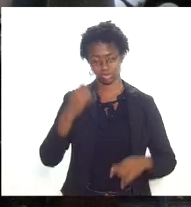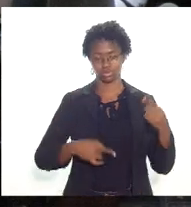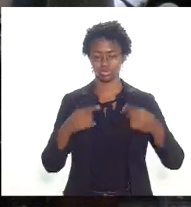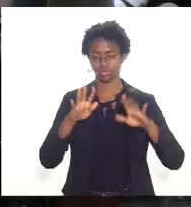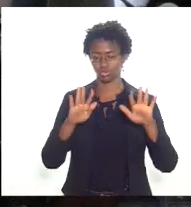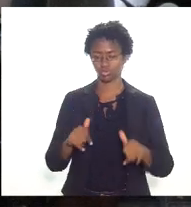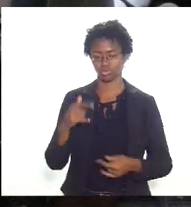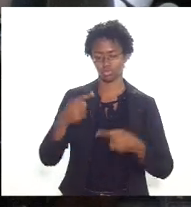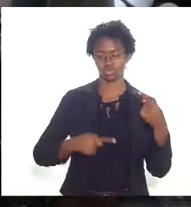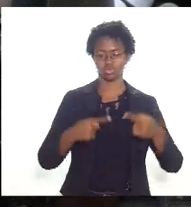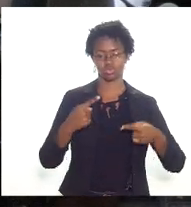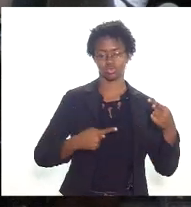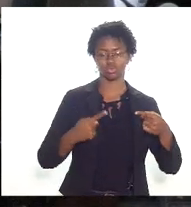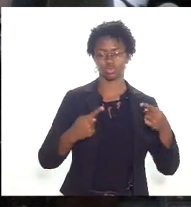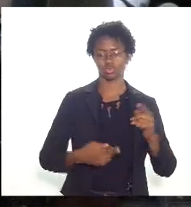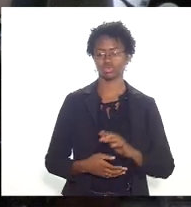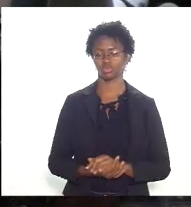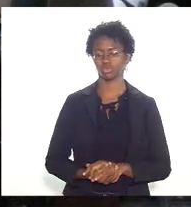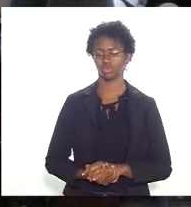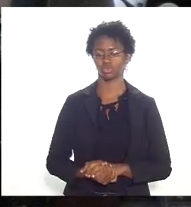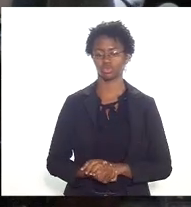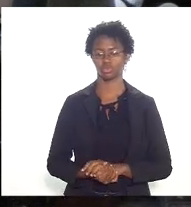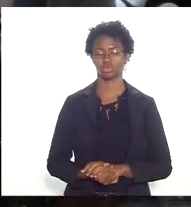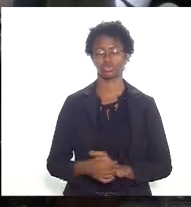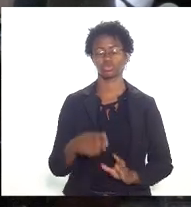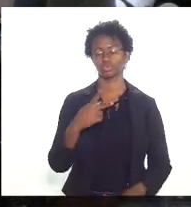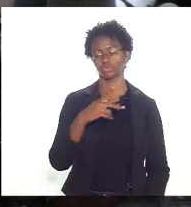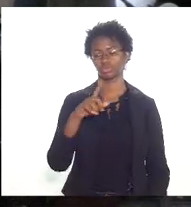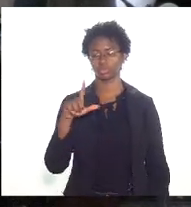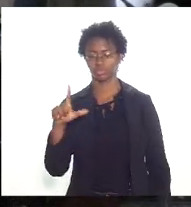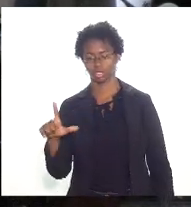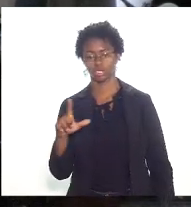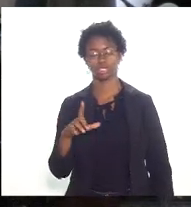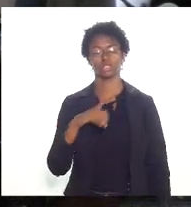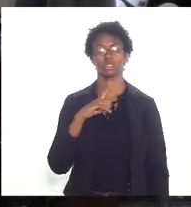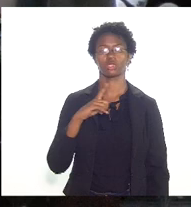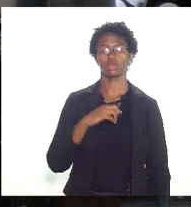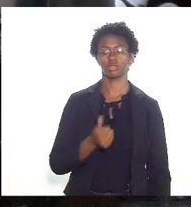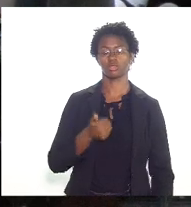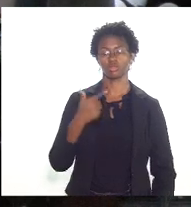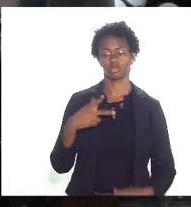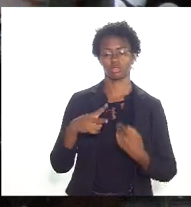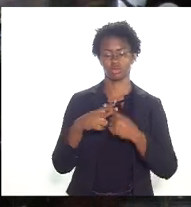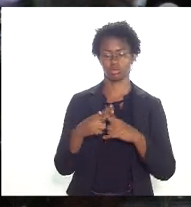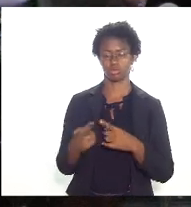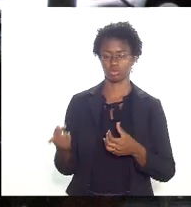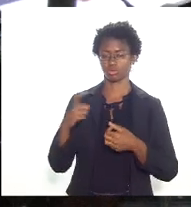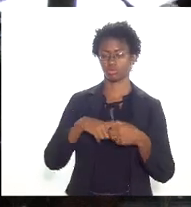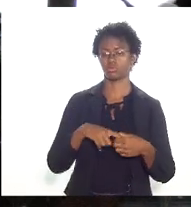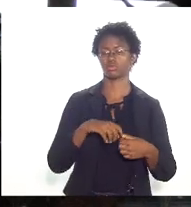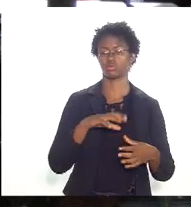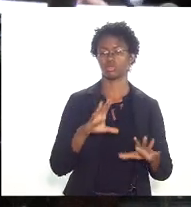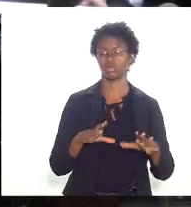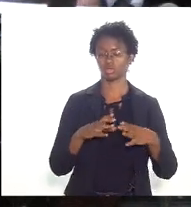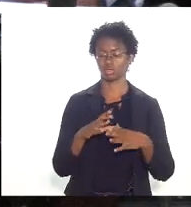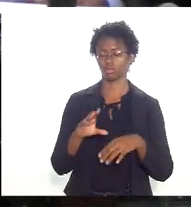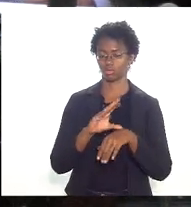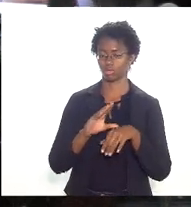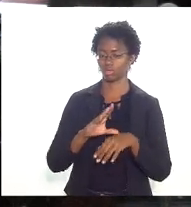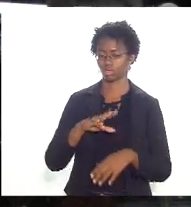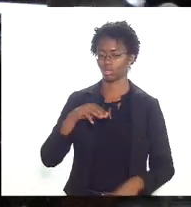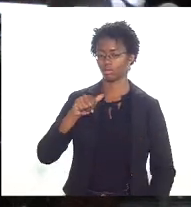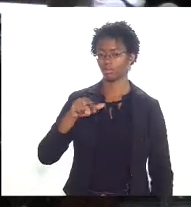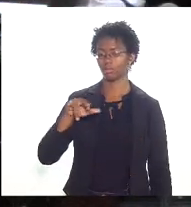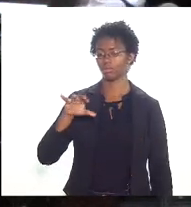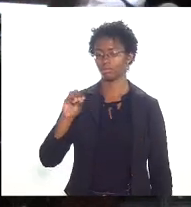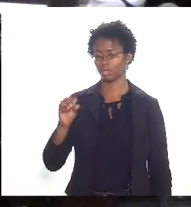a discussão o projeto recebeu 12 emendas e à tona as comissões Deputado Márcio canela